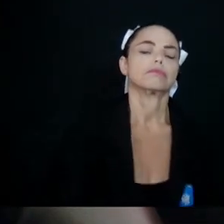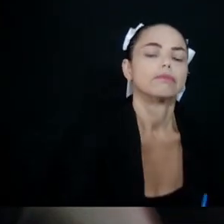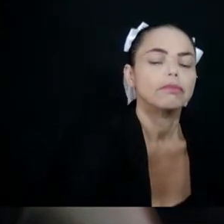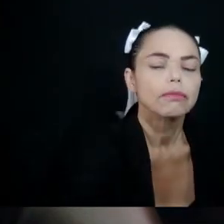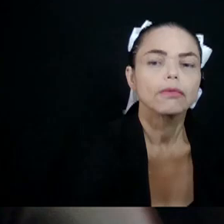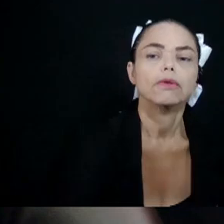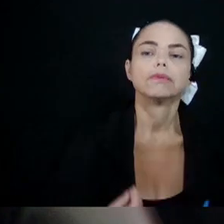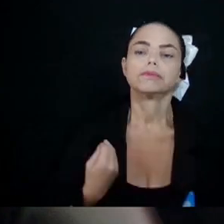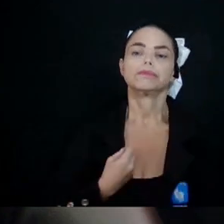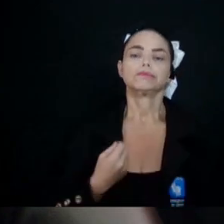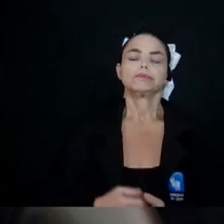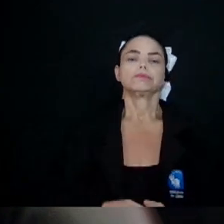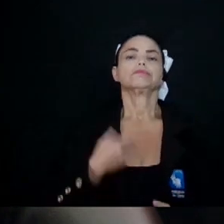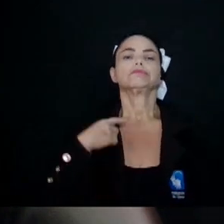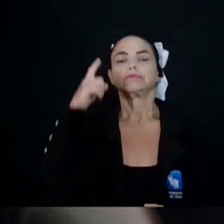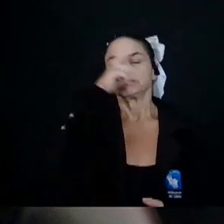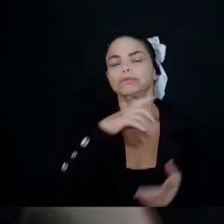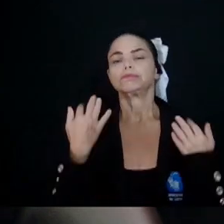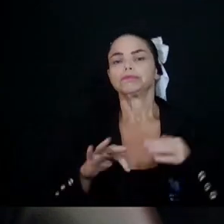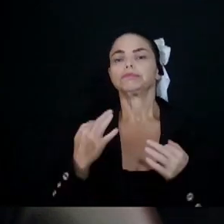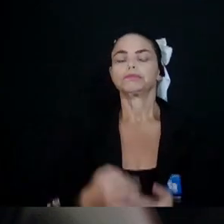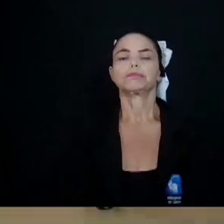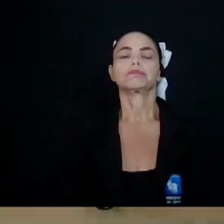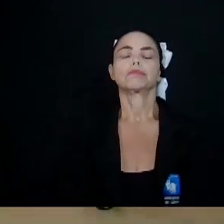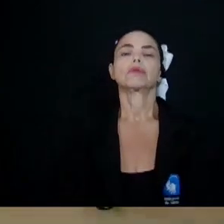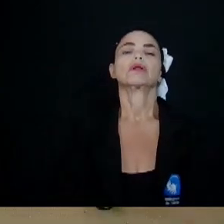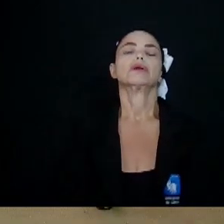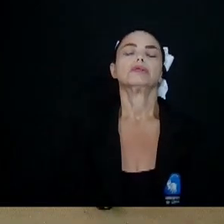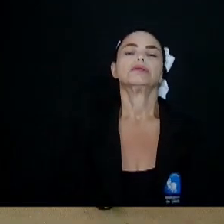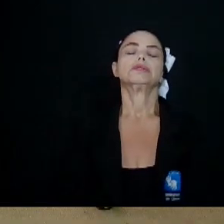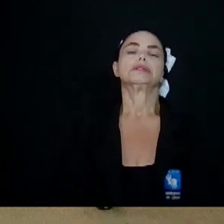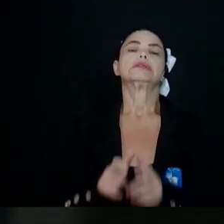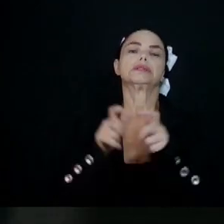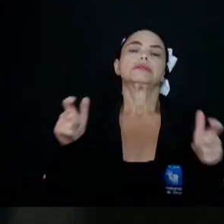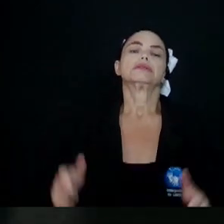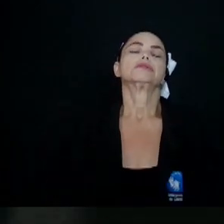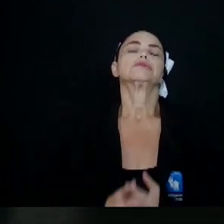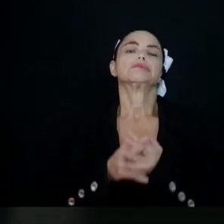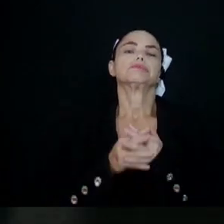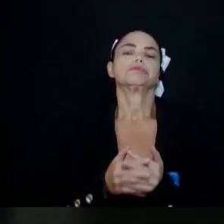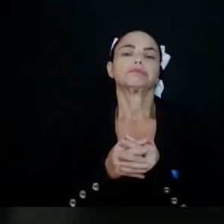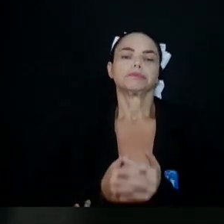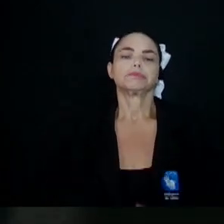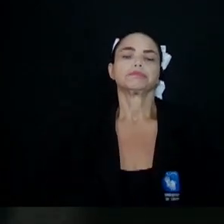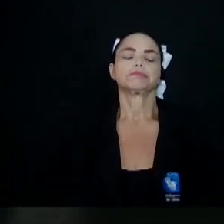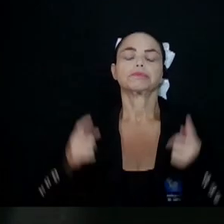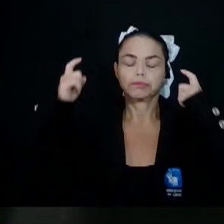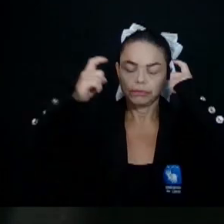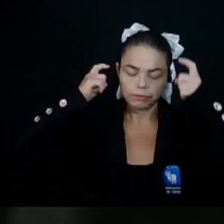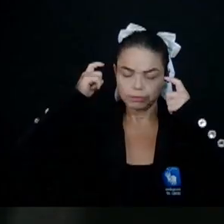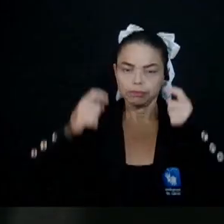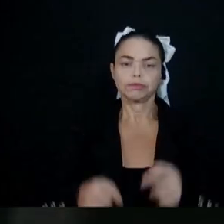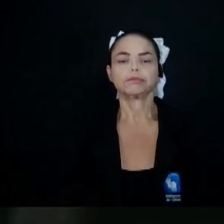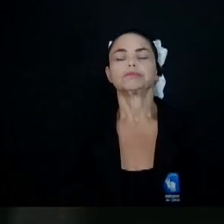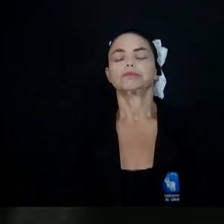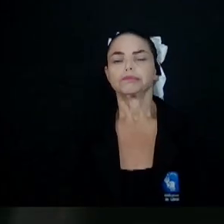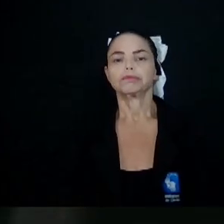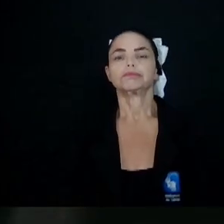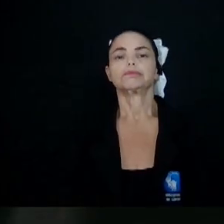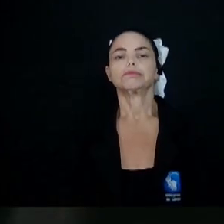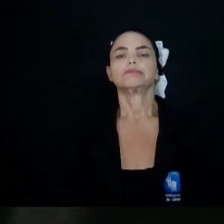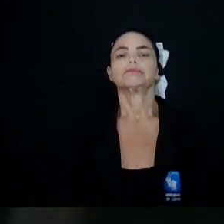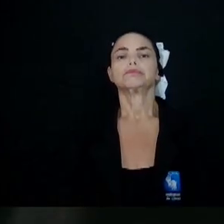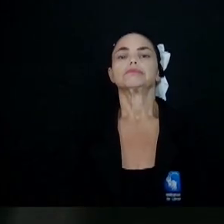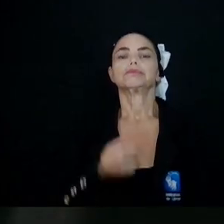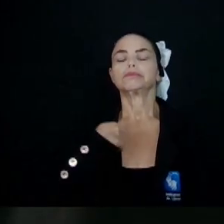muito difícil e doloroso. É bem amplo o caso, né, e bem preocupante, mas que bom que as coisas vão